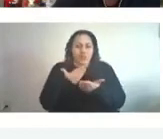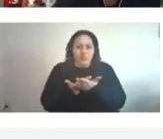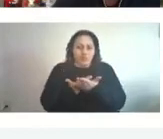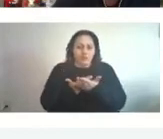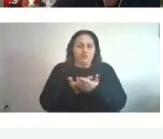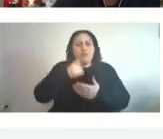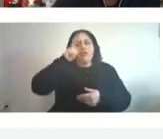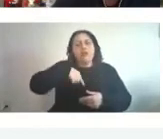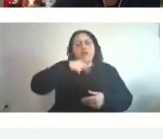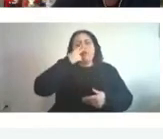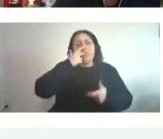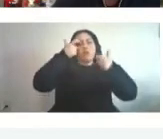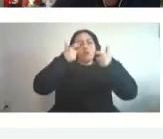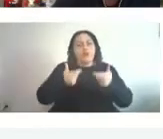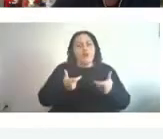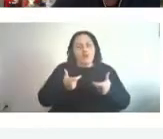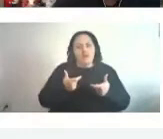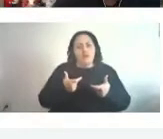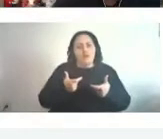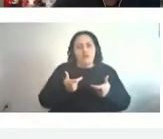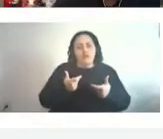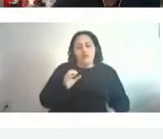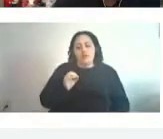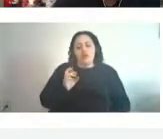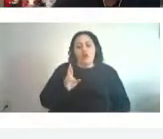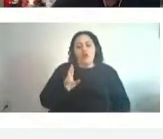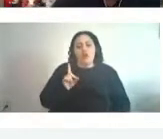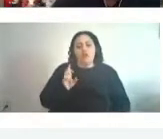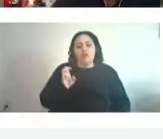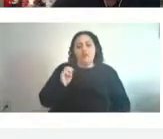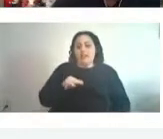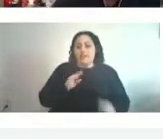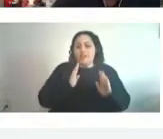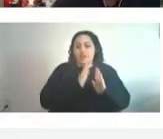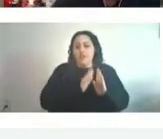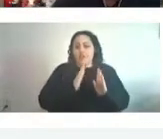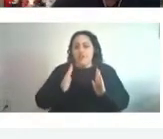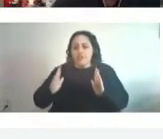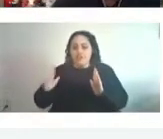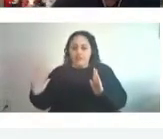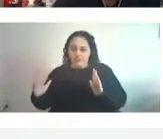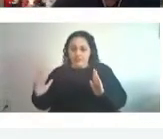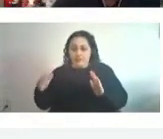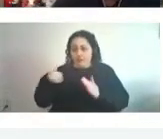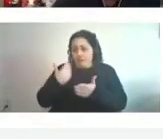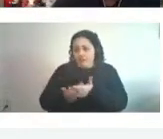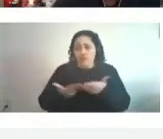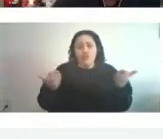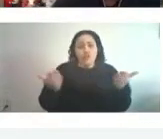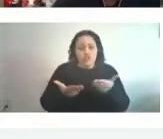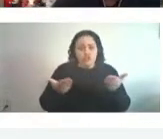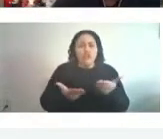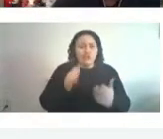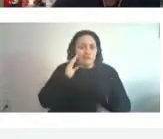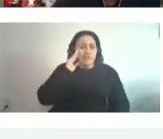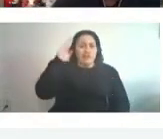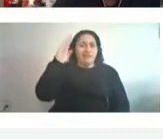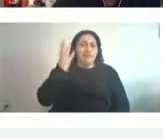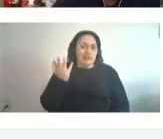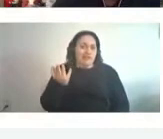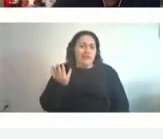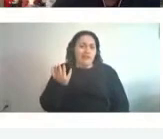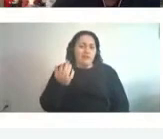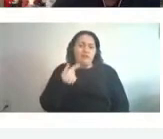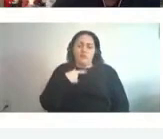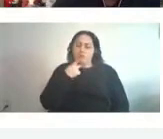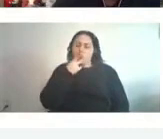ordem. Não é à toa que nós até hoje temos essa perspectiva predominante, não quero dizer que não possa